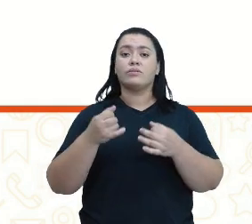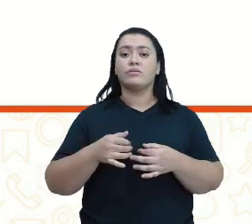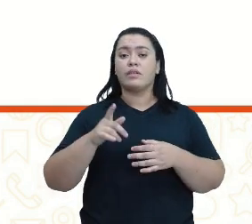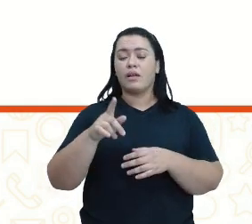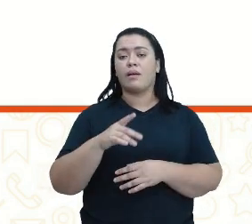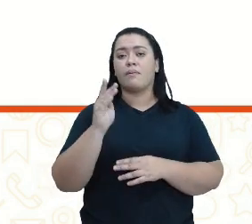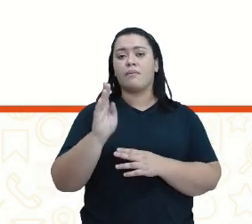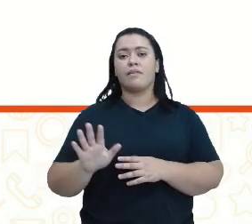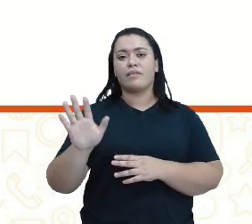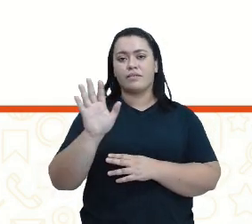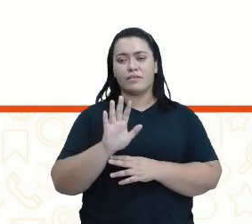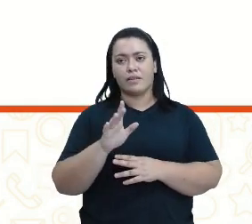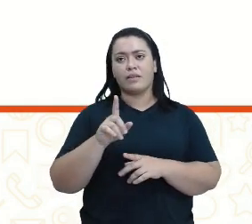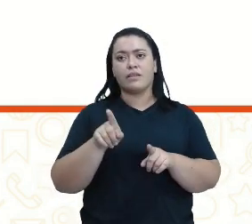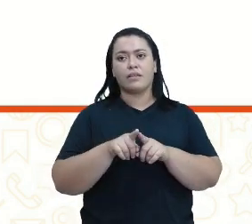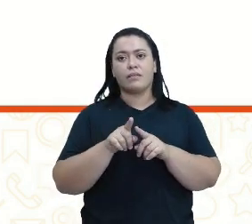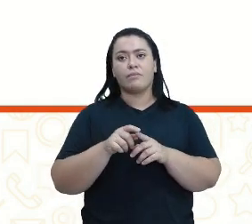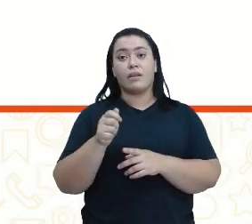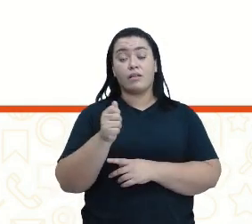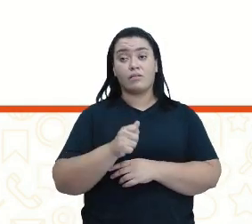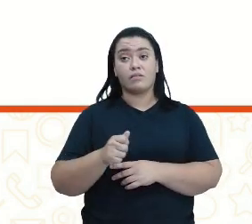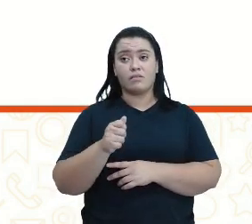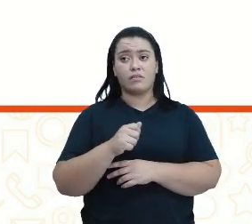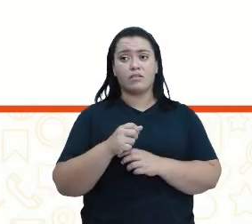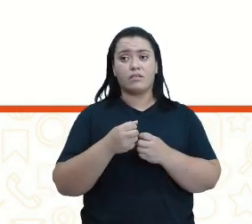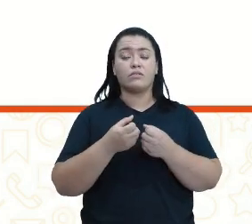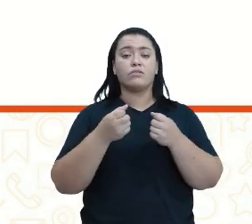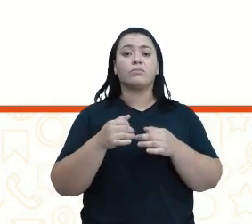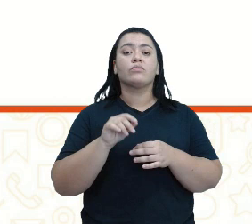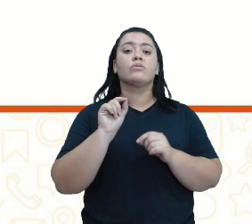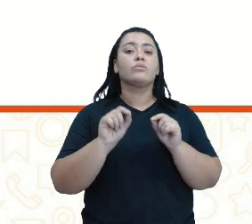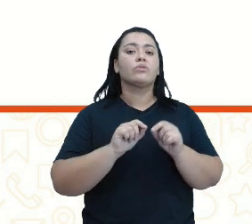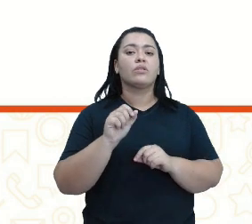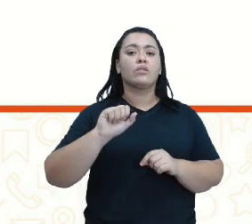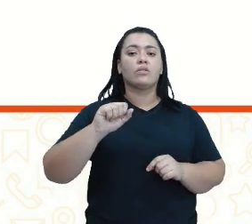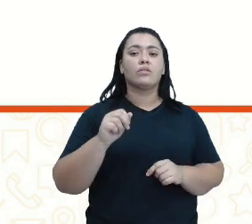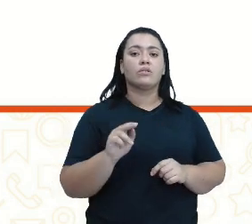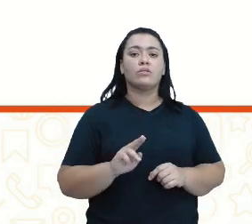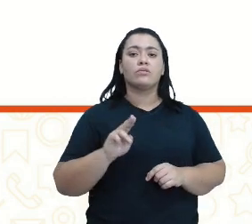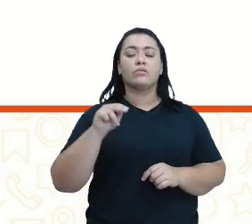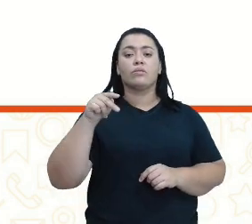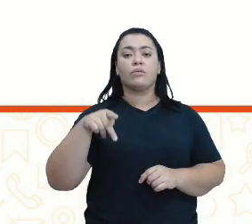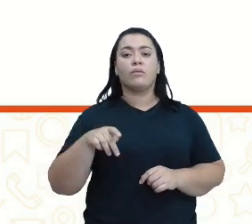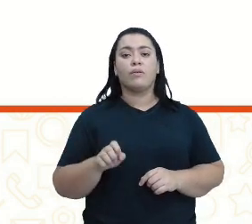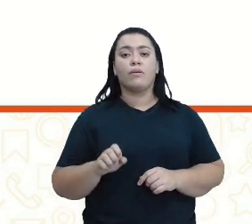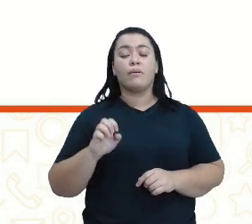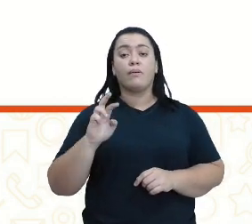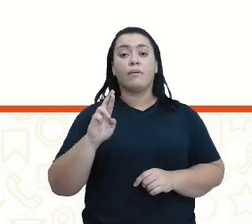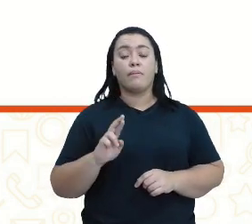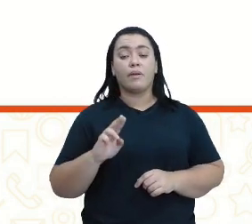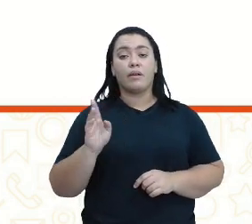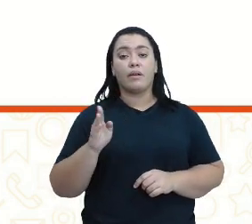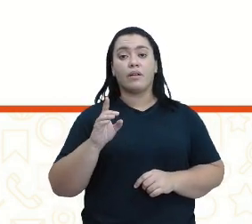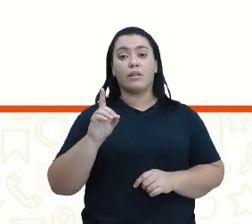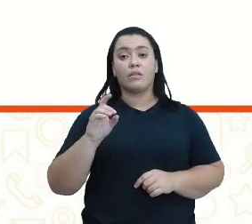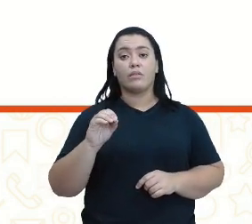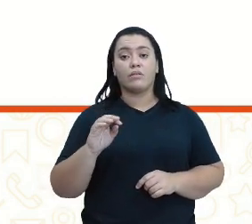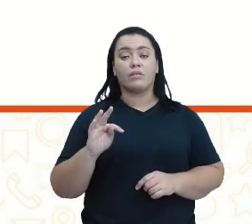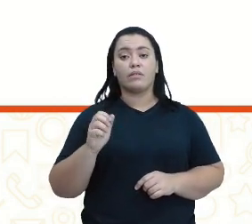Altas Habilidades e Superdotação, superdotação é o conceito que serve para expressar